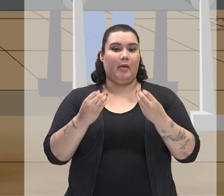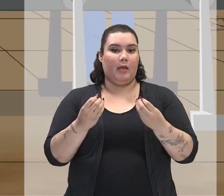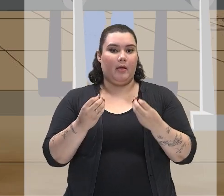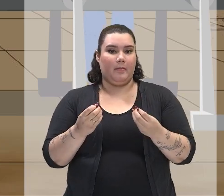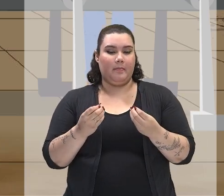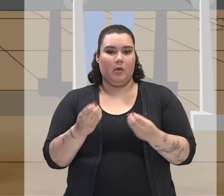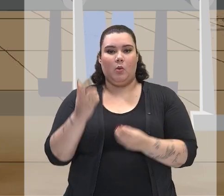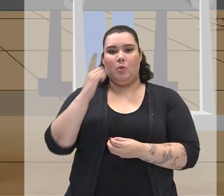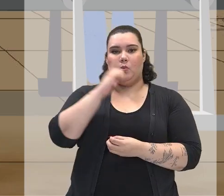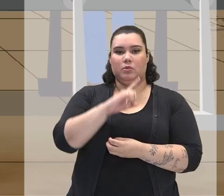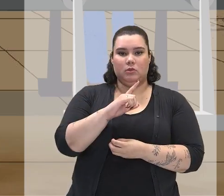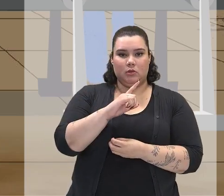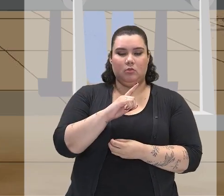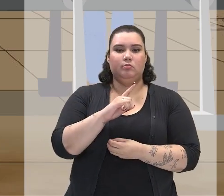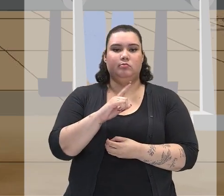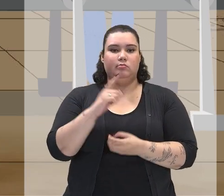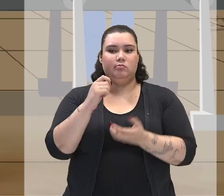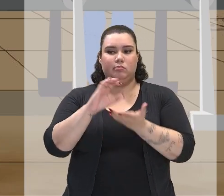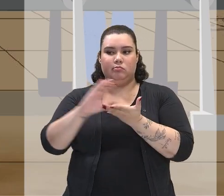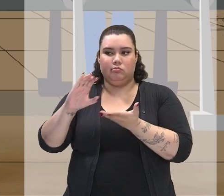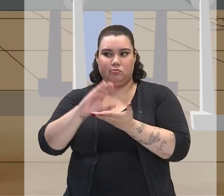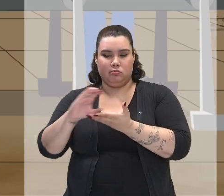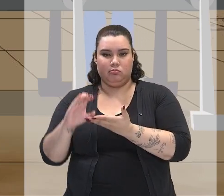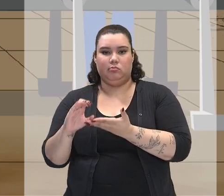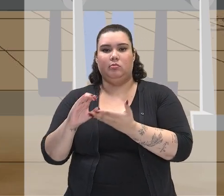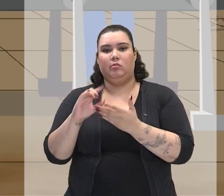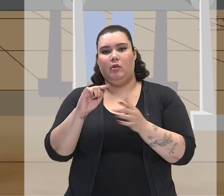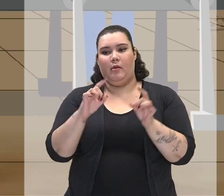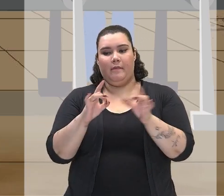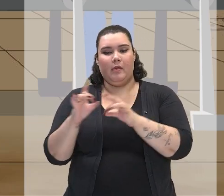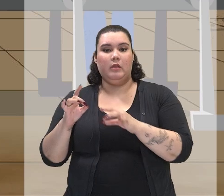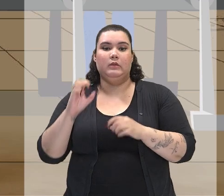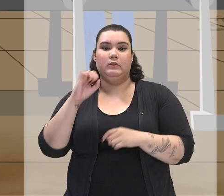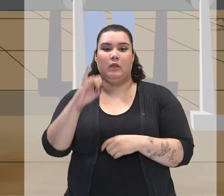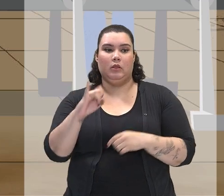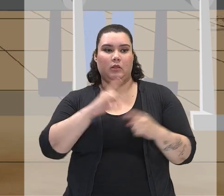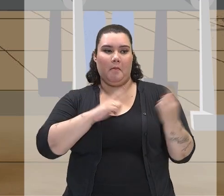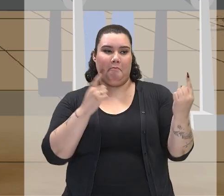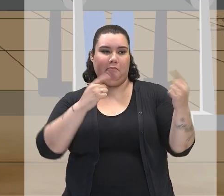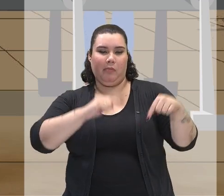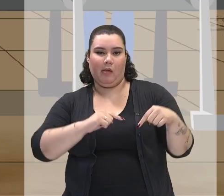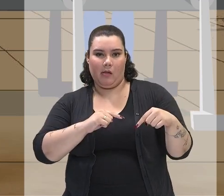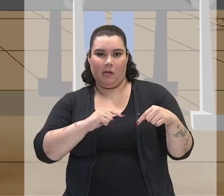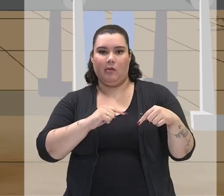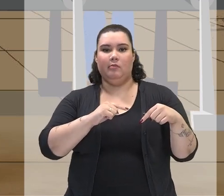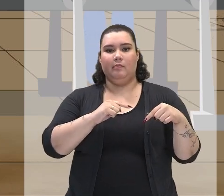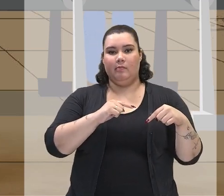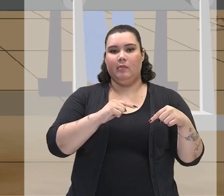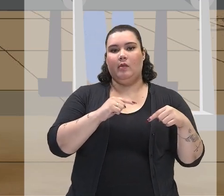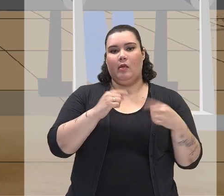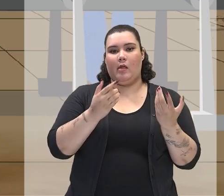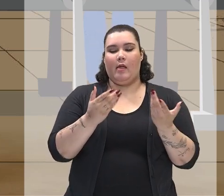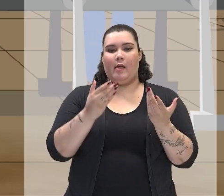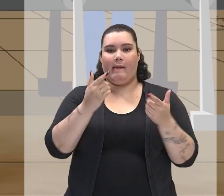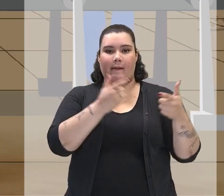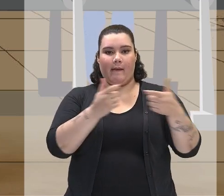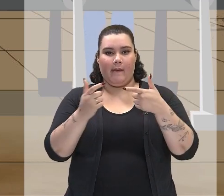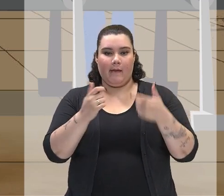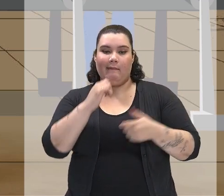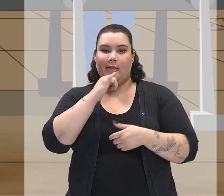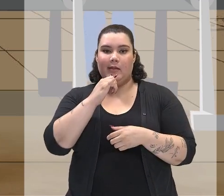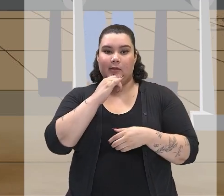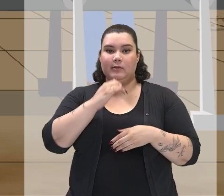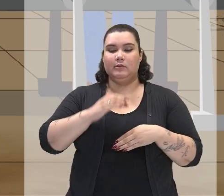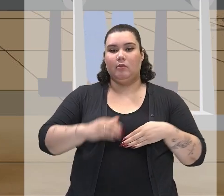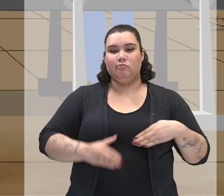que pudesse investir não só nos negócios, como também se defender de inimigos, como, por exemplo, tá, de Napoleão